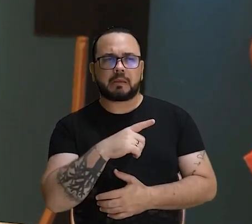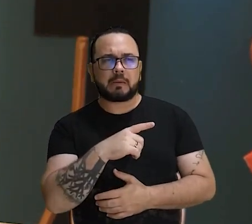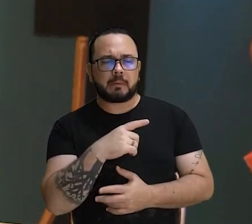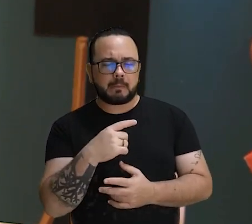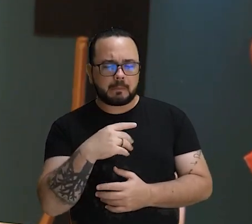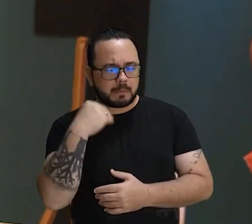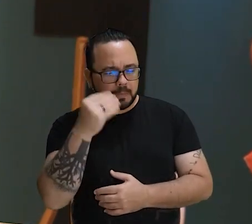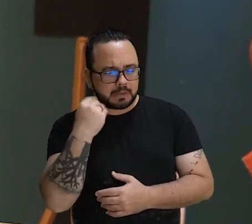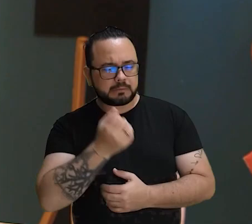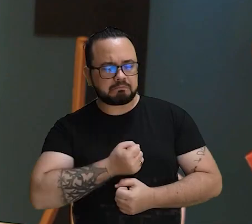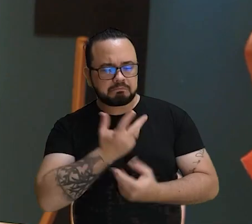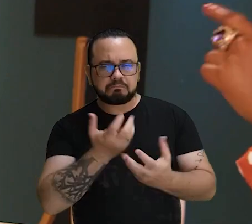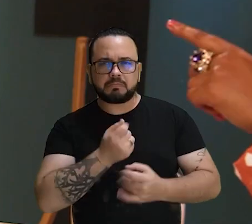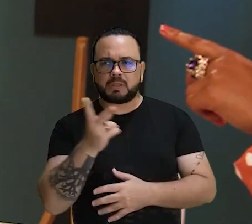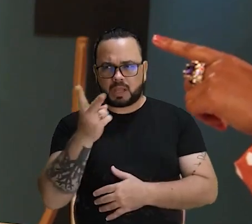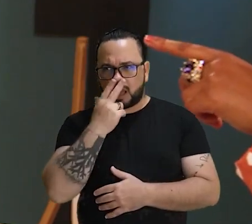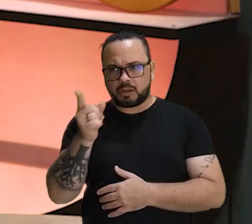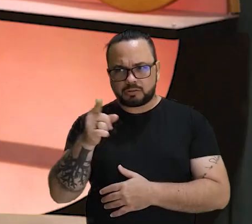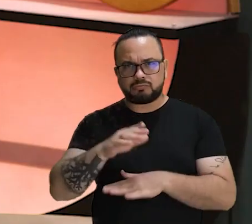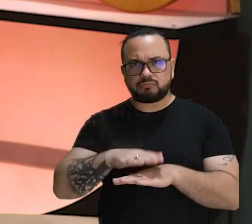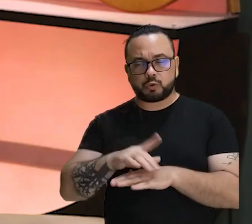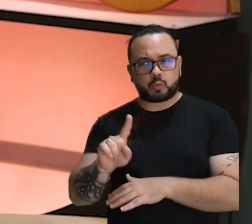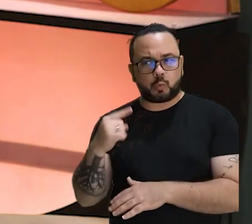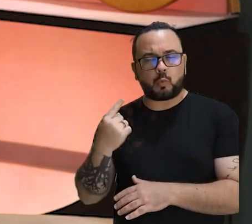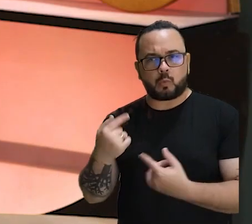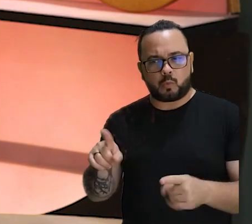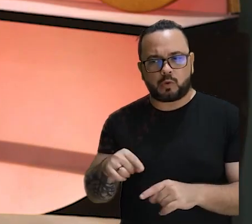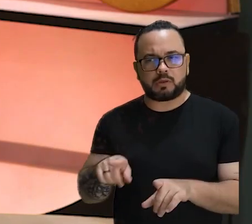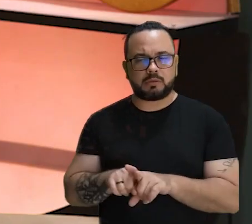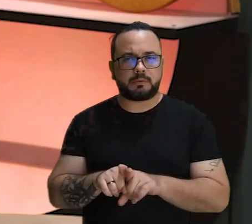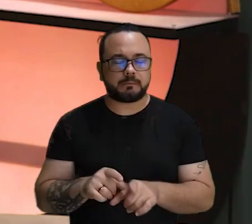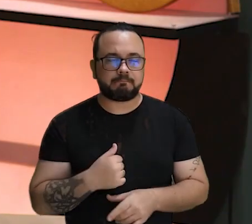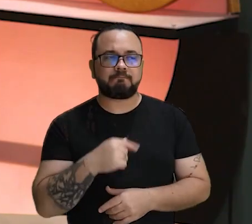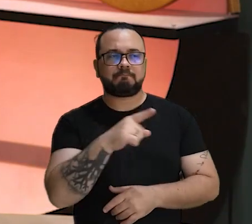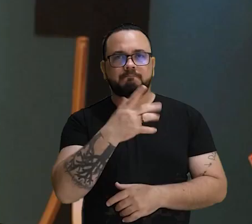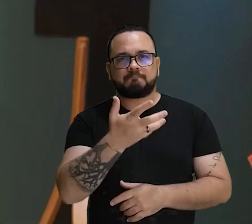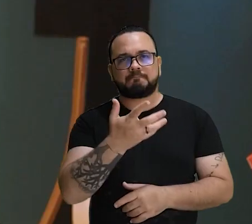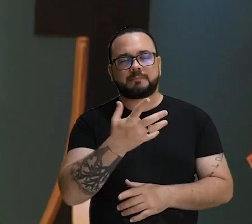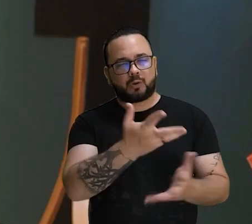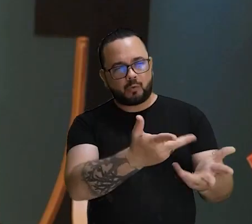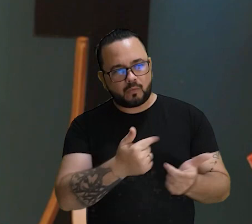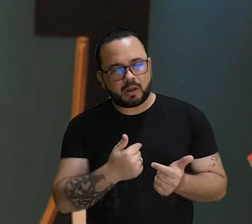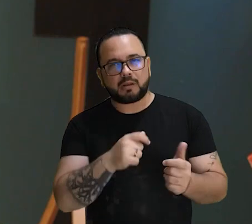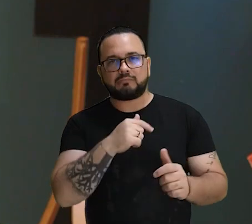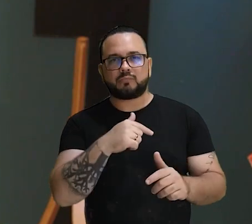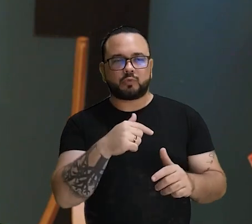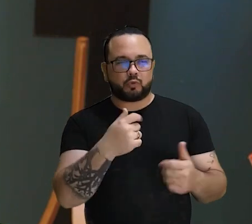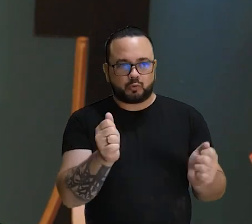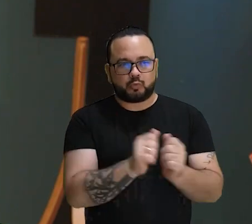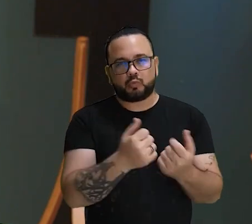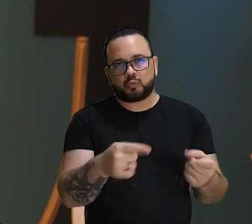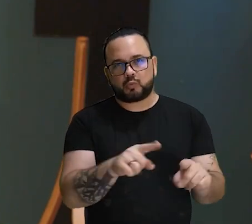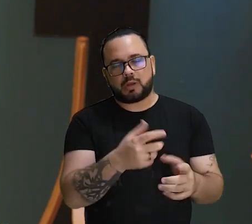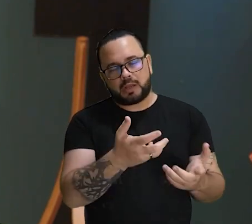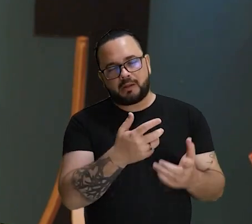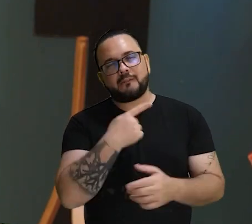muito poético, muito profundo. Você acha que isso influenciou no seu último disco também? Ele era um que eu queria ter trazido pro disco, acabou não rolando, assim. Mas eu